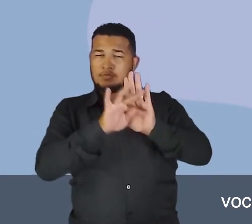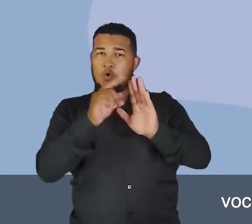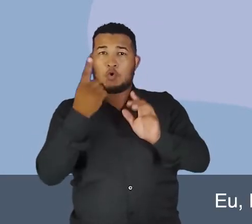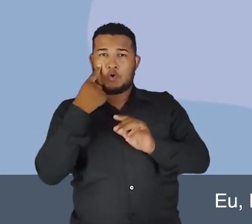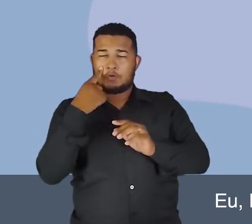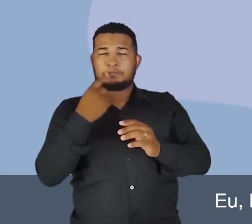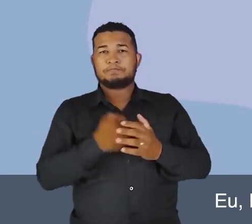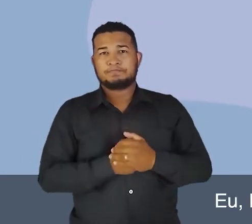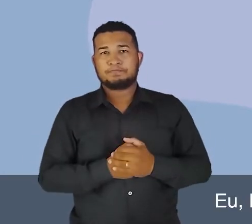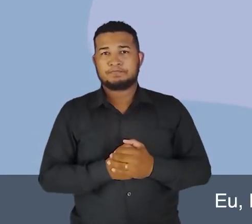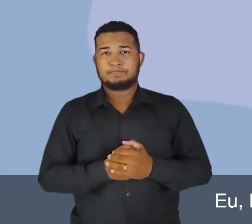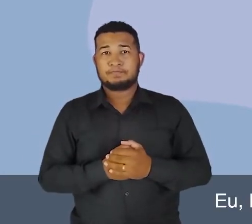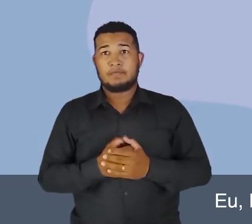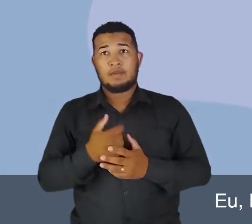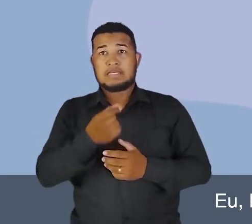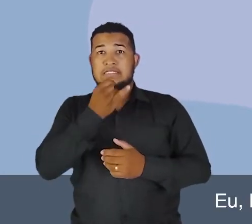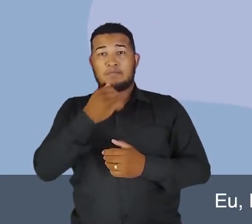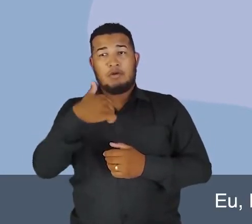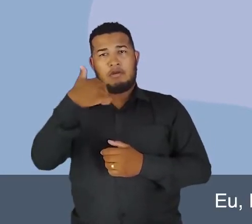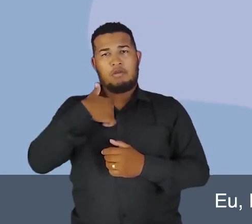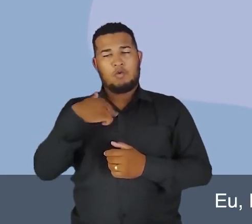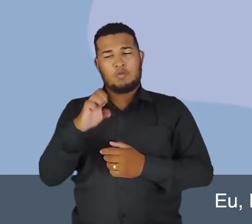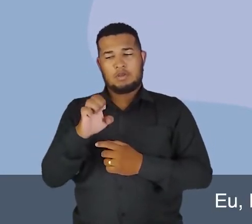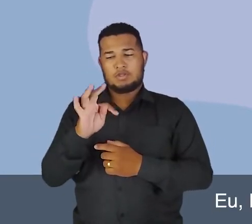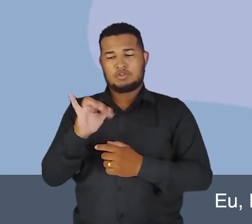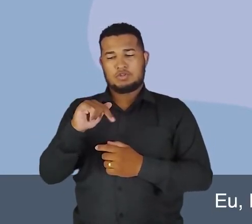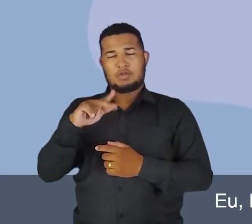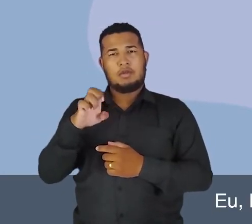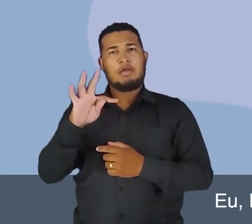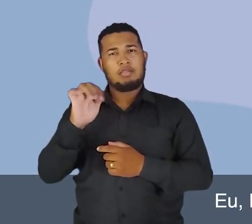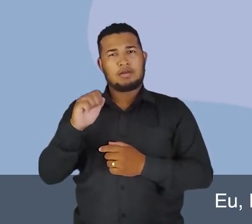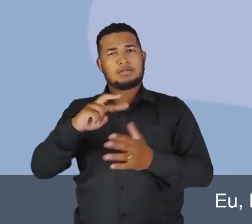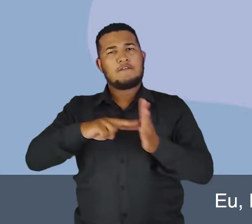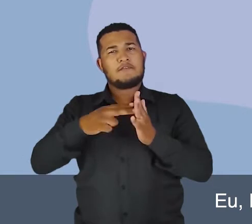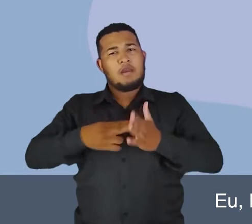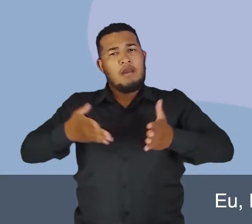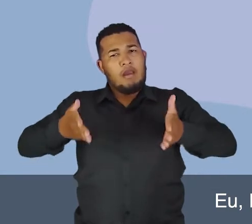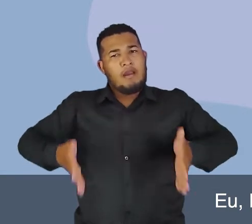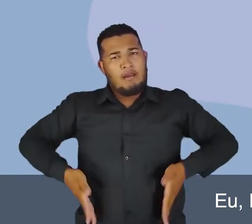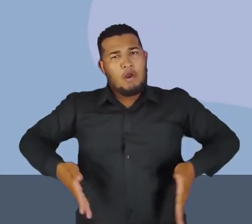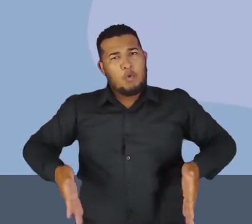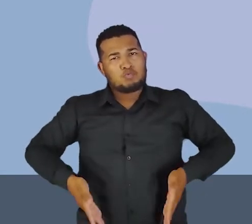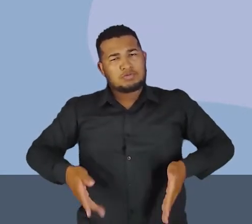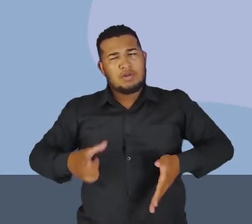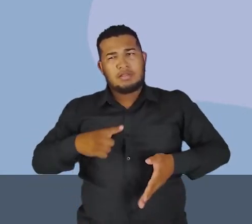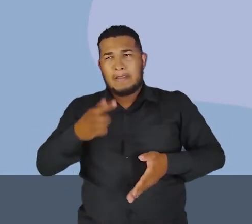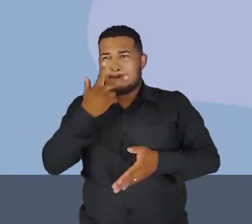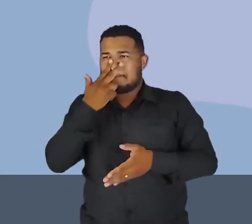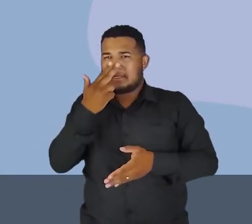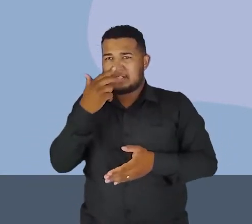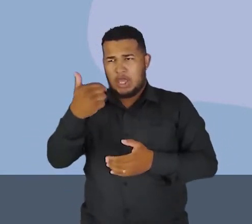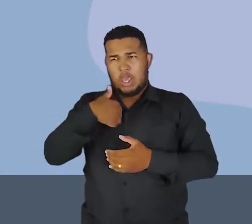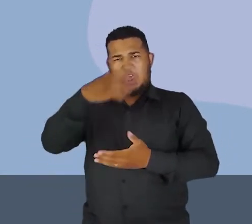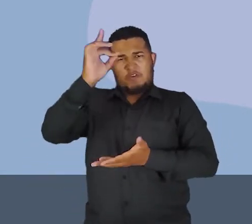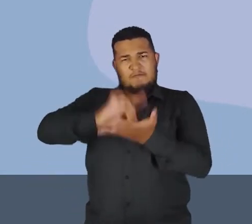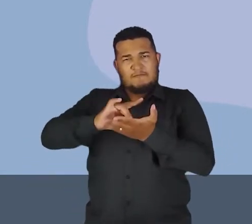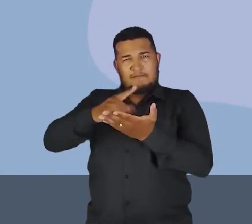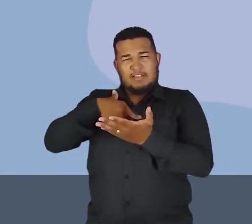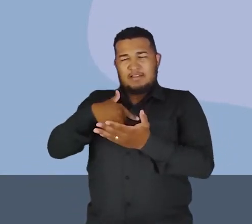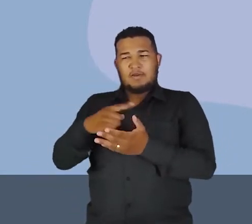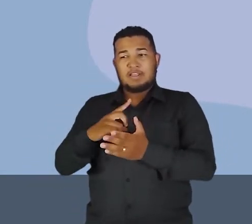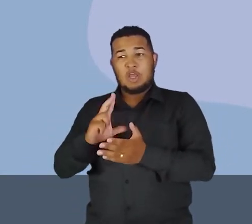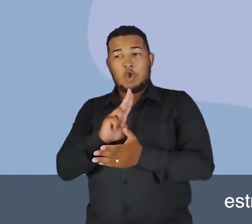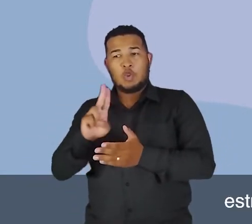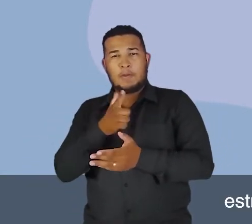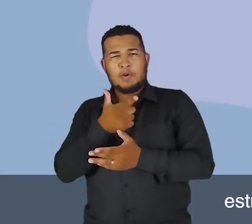professor. Eu, etiqueta. Em minha calça está grudado um nome que não é meu, de batismo ou de cartório.